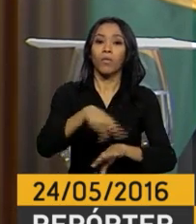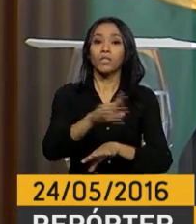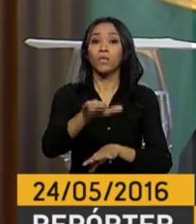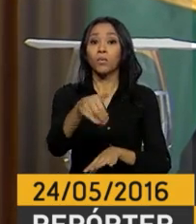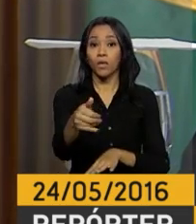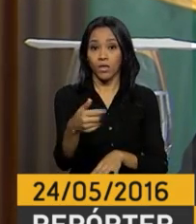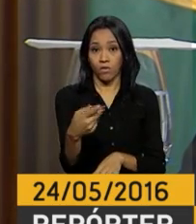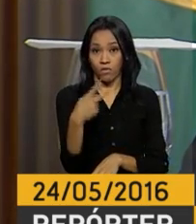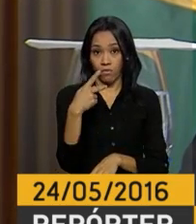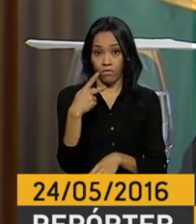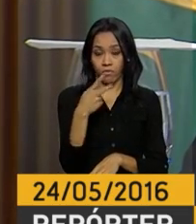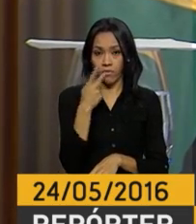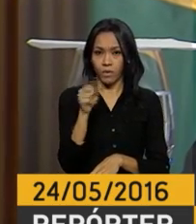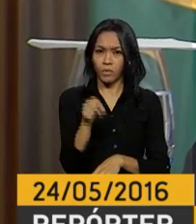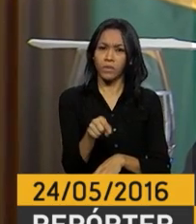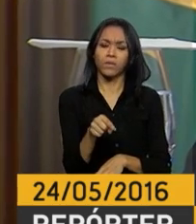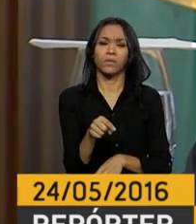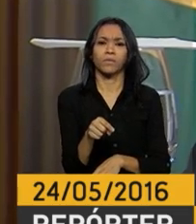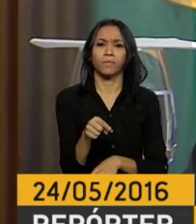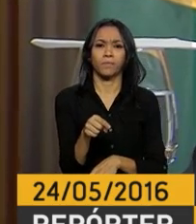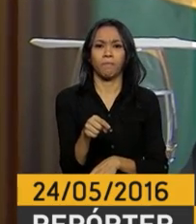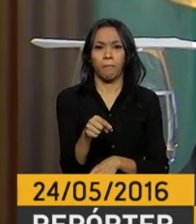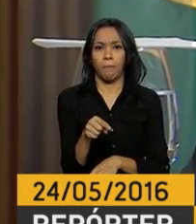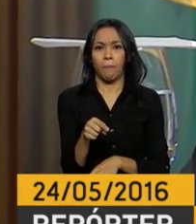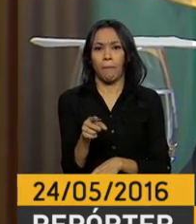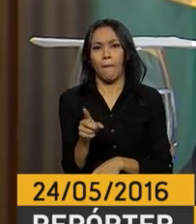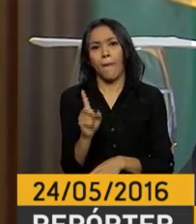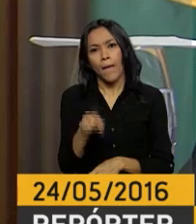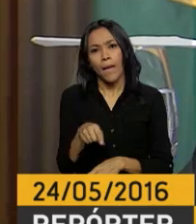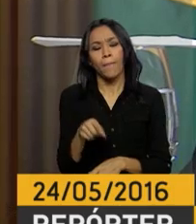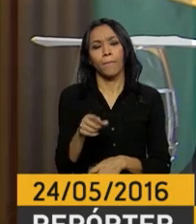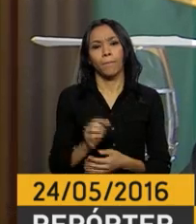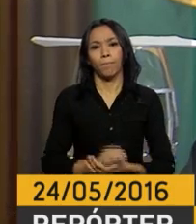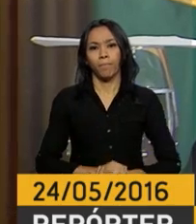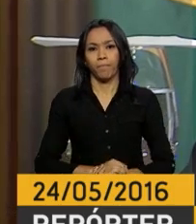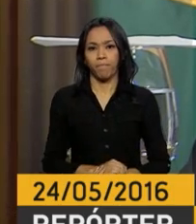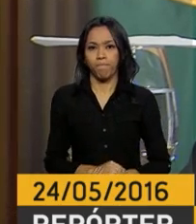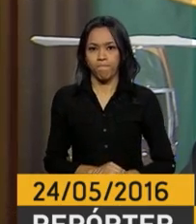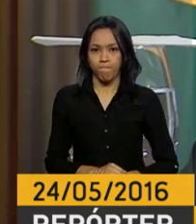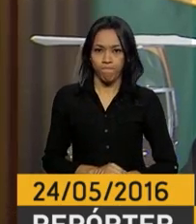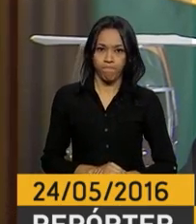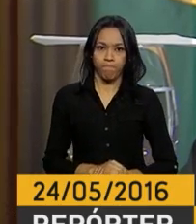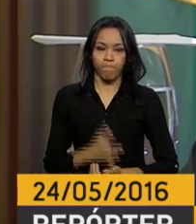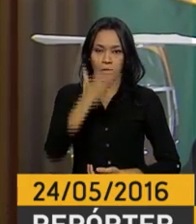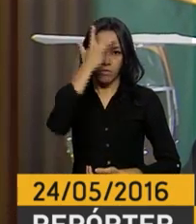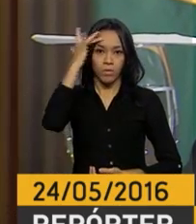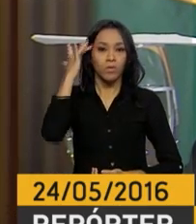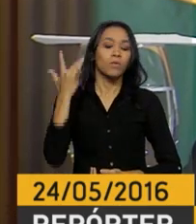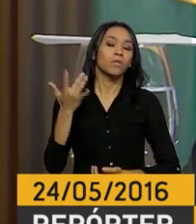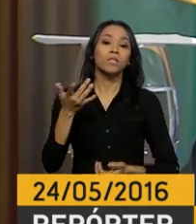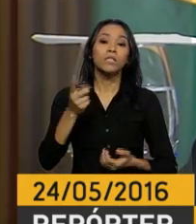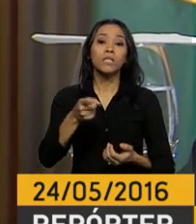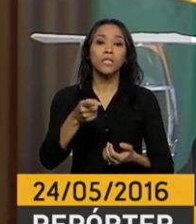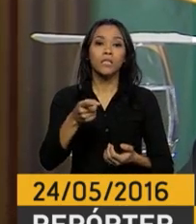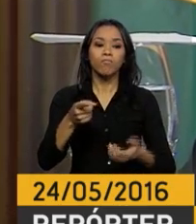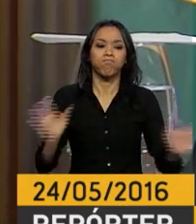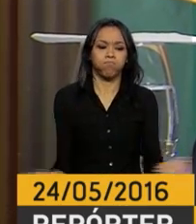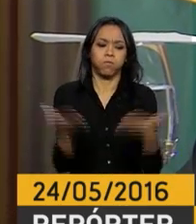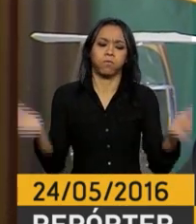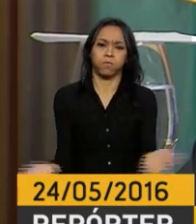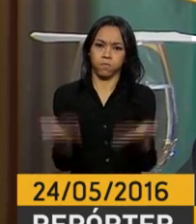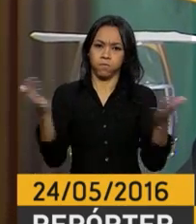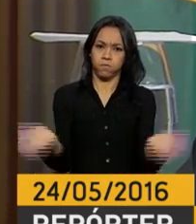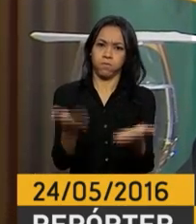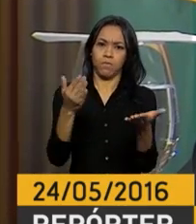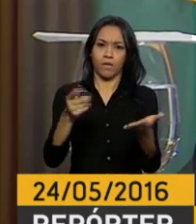digo isso, eu digo exatamente em função dos produtores, daqueles que produzem o crescimento do país, que são os